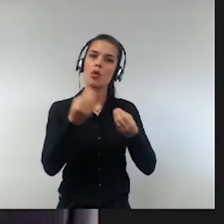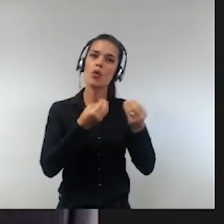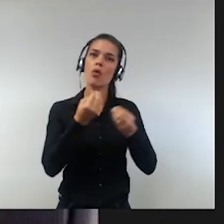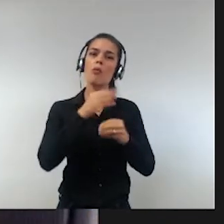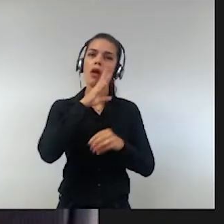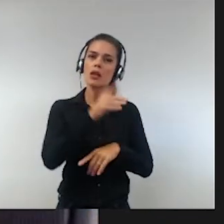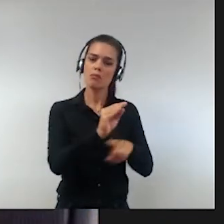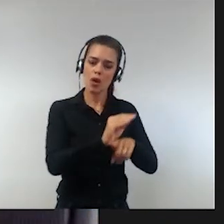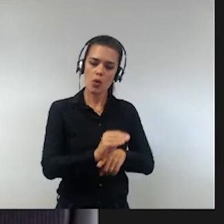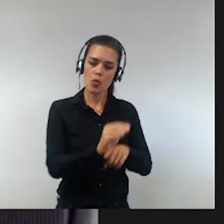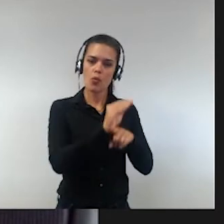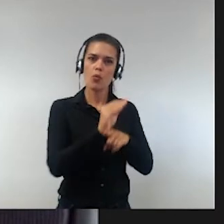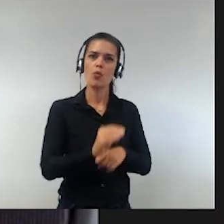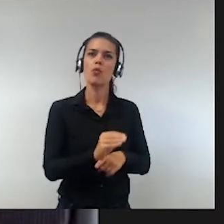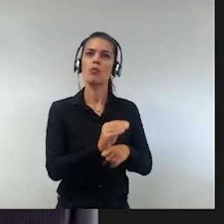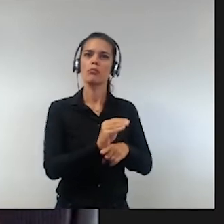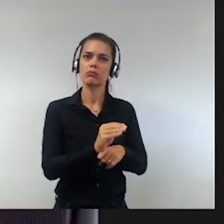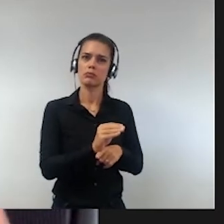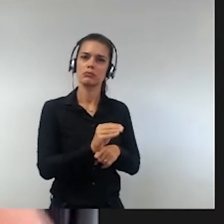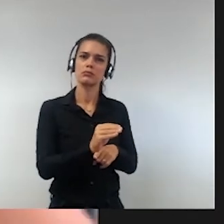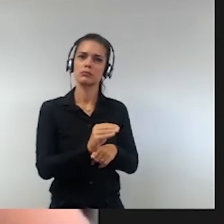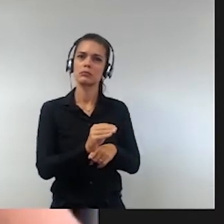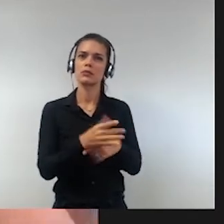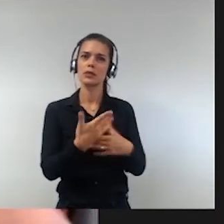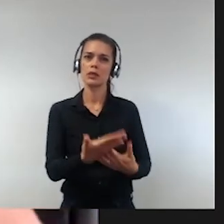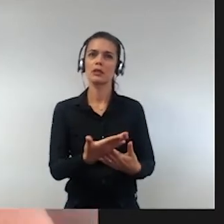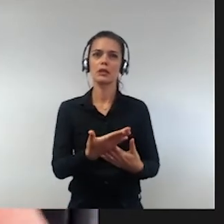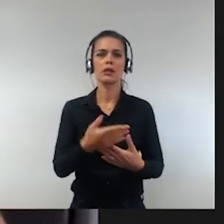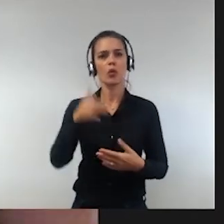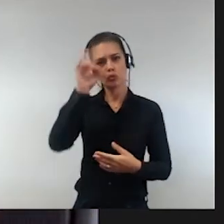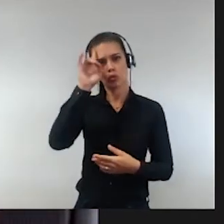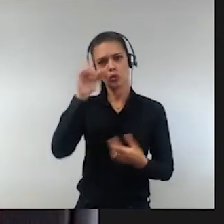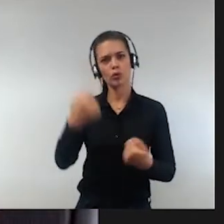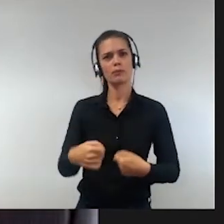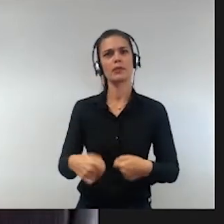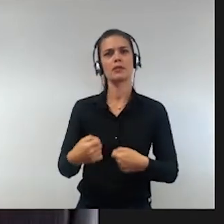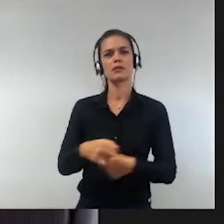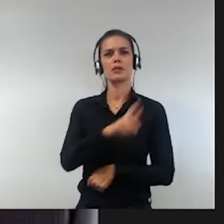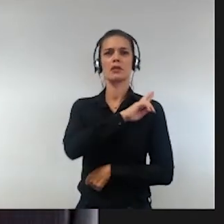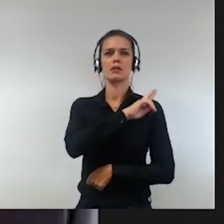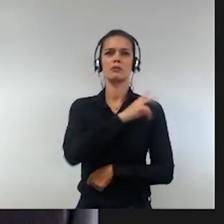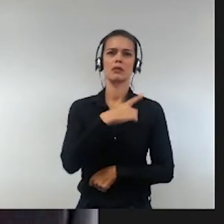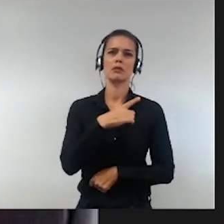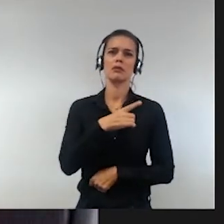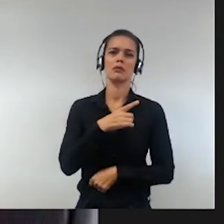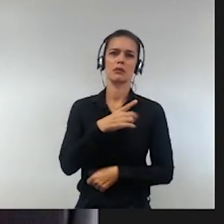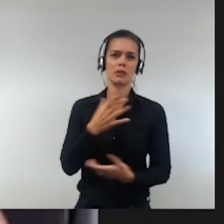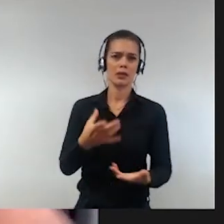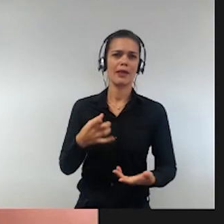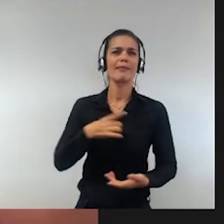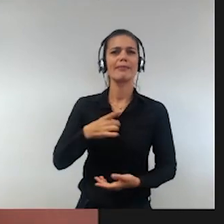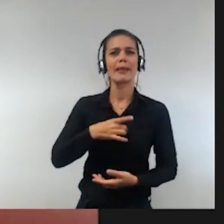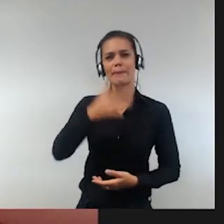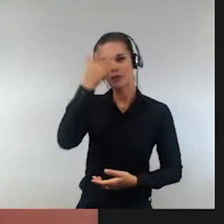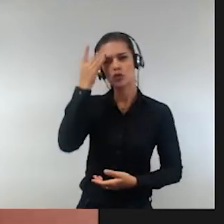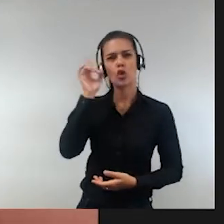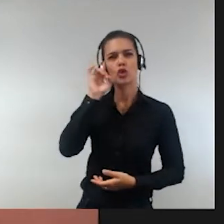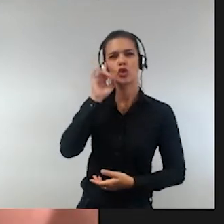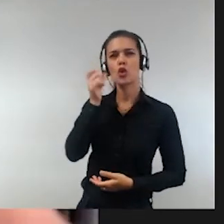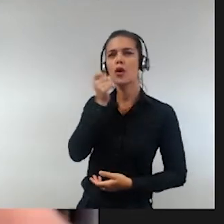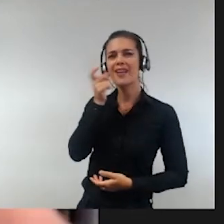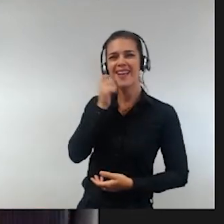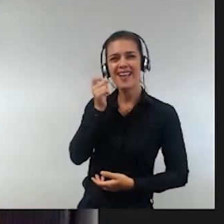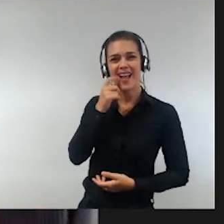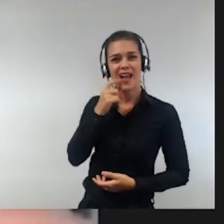animais. Então, ele teria responsabilidades, porque hoje cão e gato é criado solto. Inclusive, gatos criados soltos são um grande problema para os